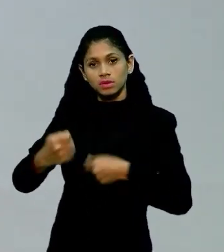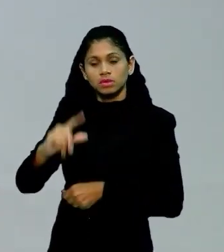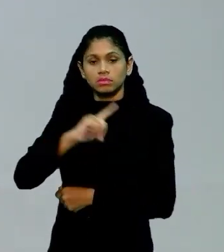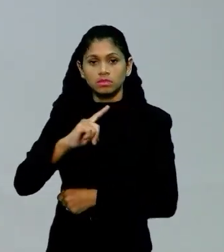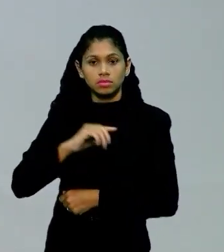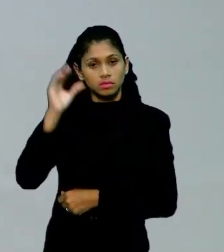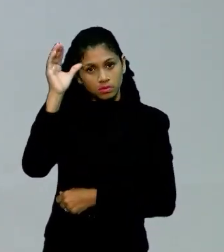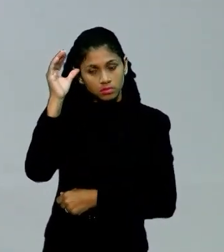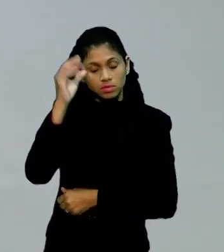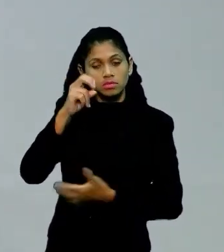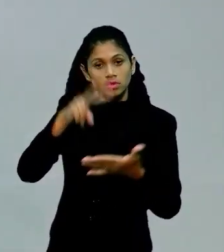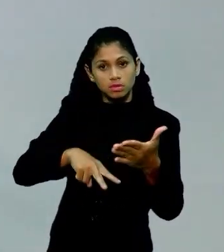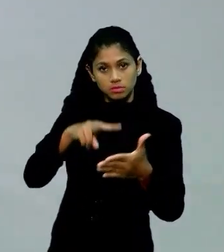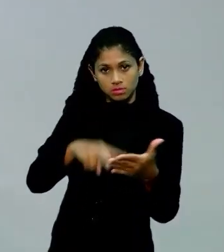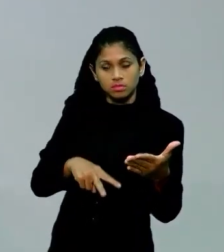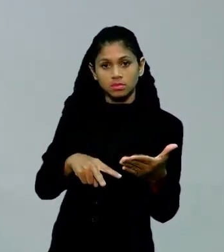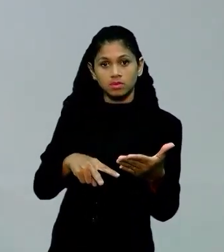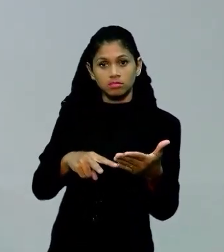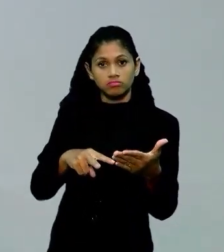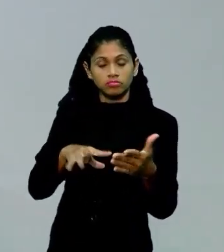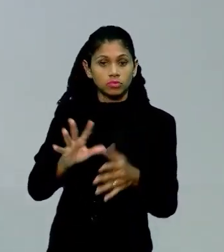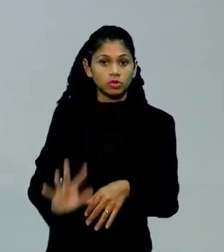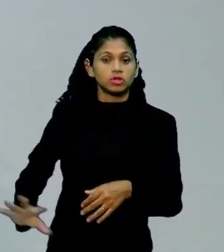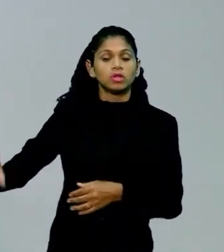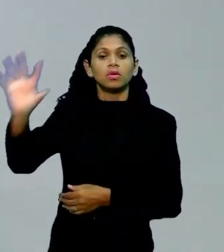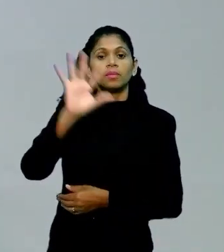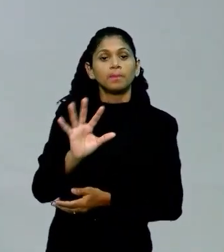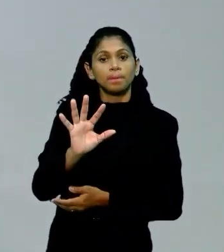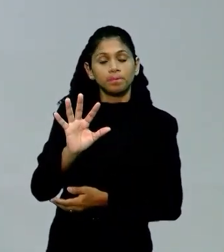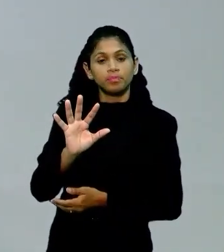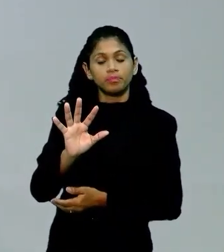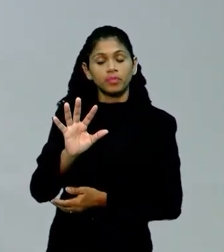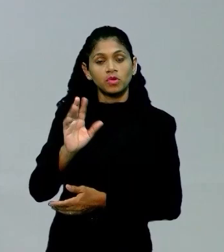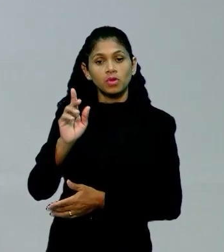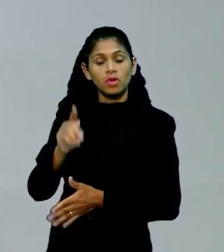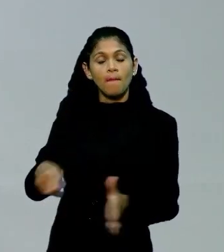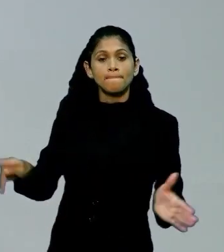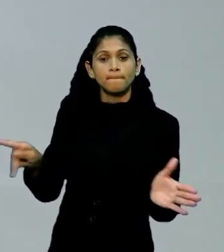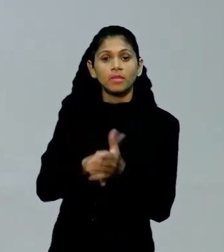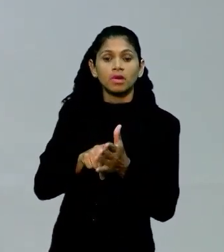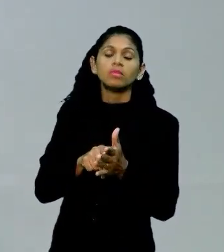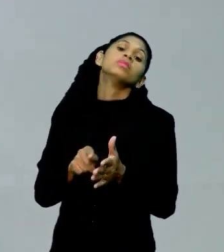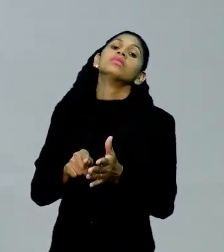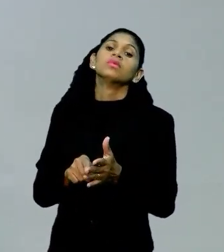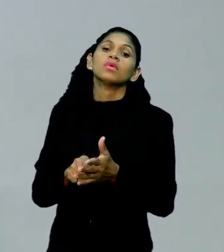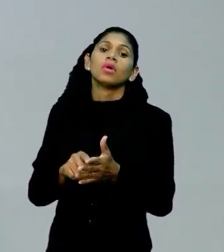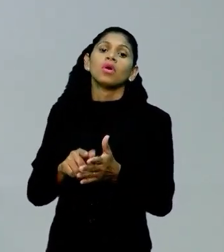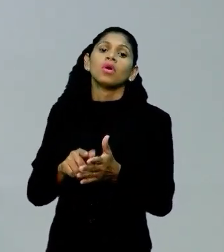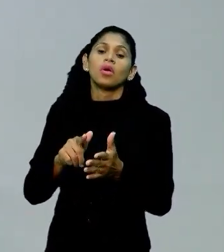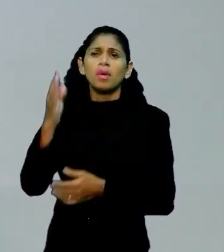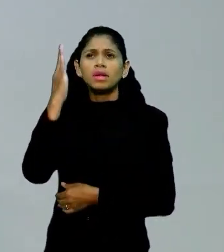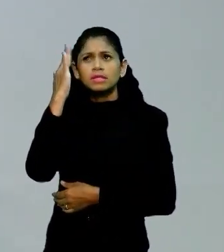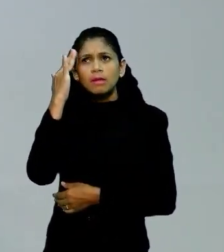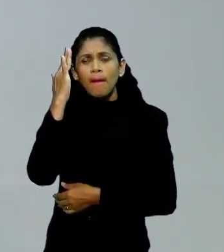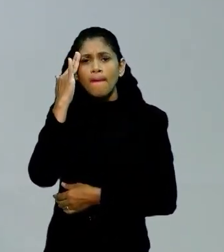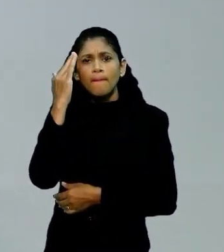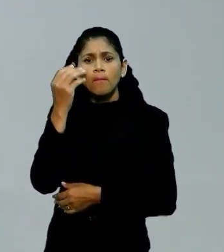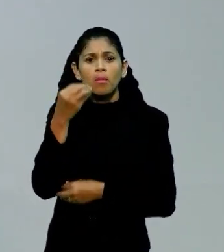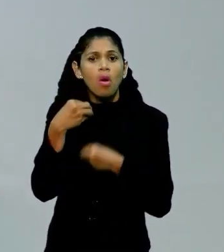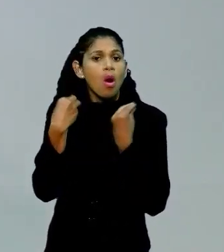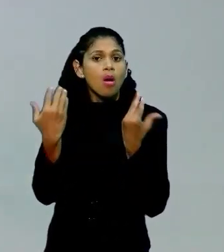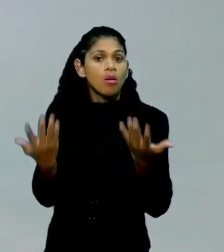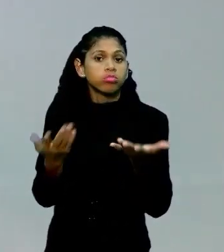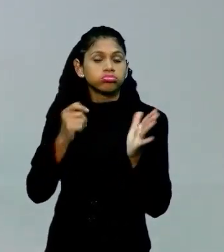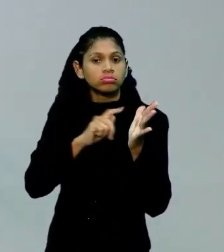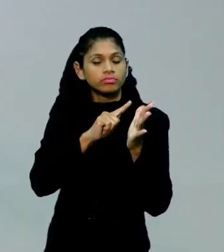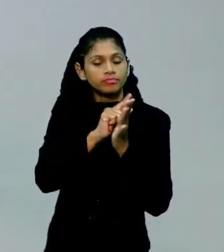conhecimento de leitura geral e especificamente para poder saber qual é o gênero eu vou ter que ter uma habilidade para poder mapear